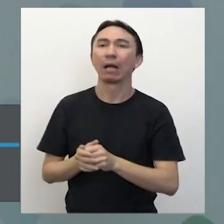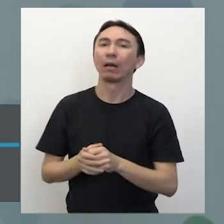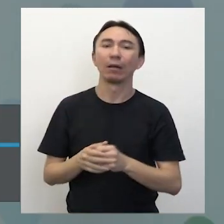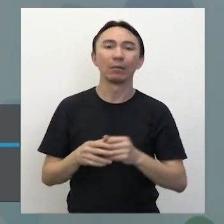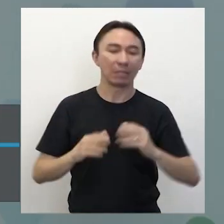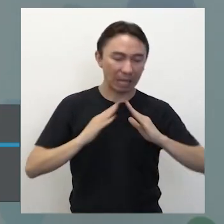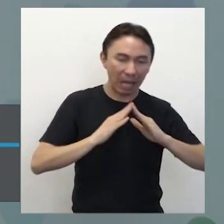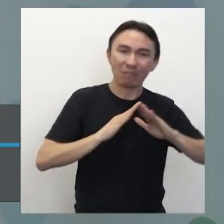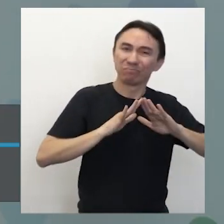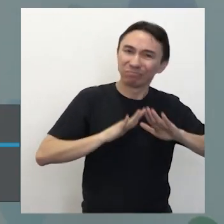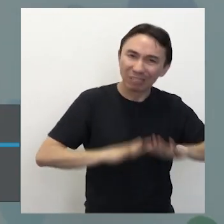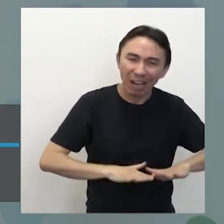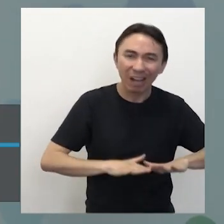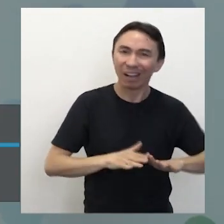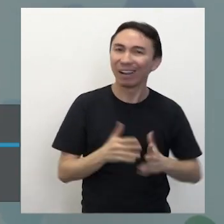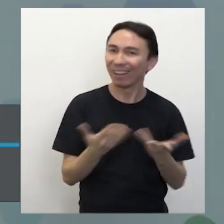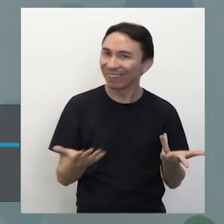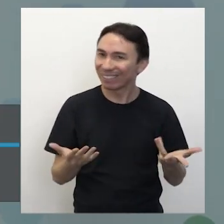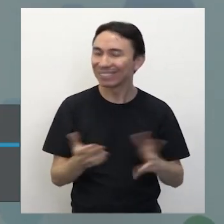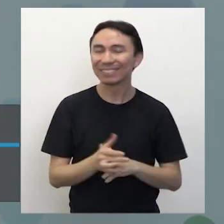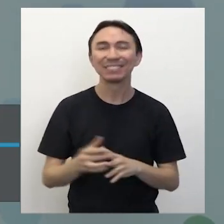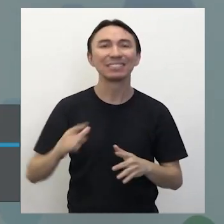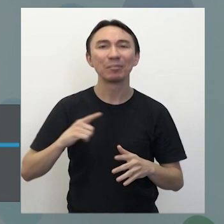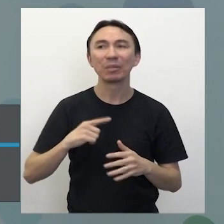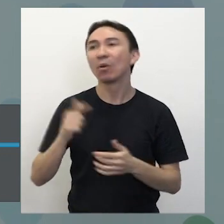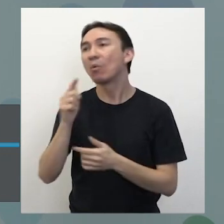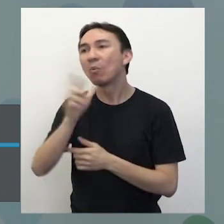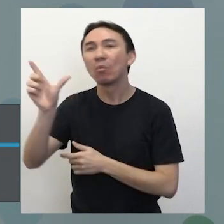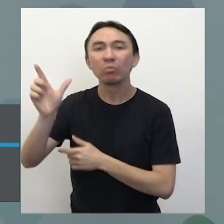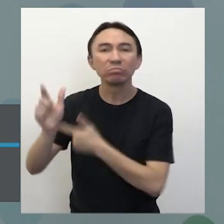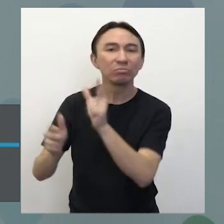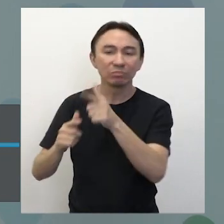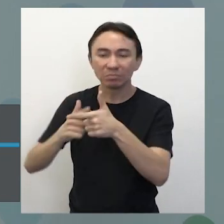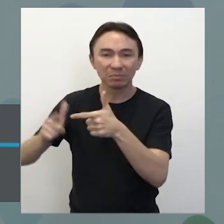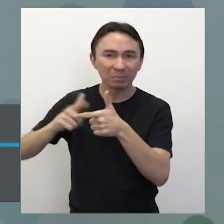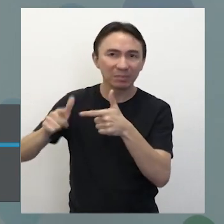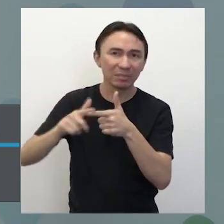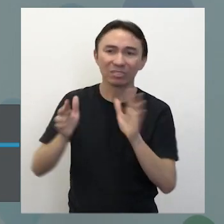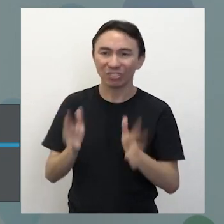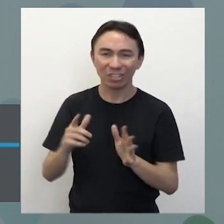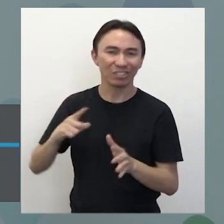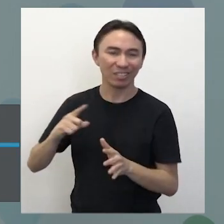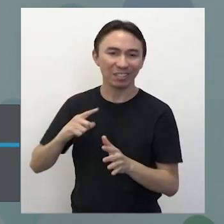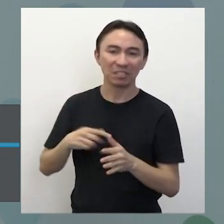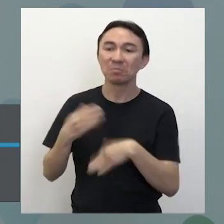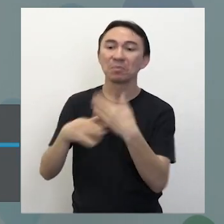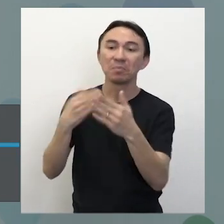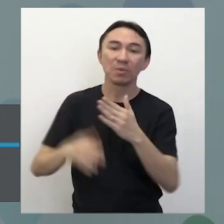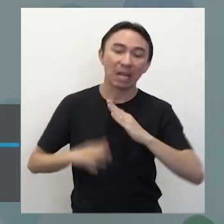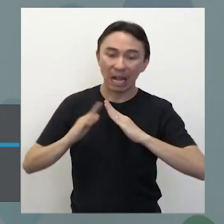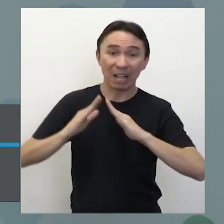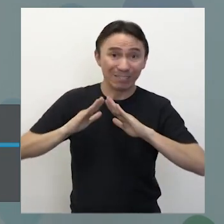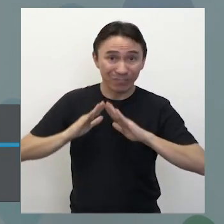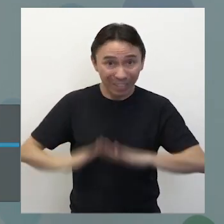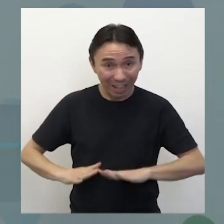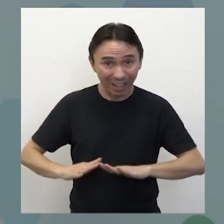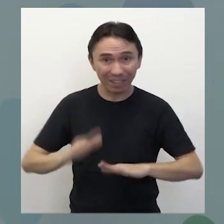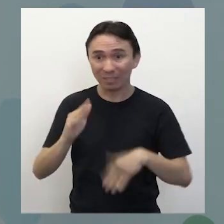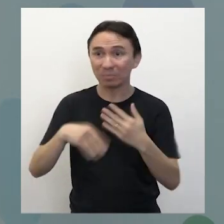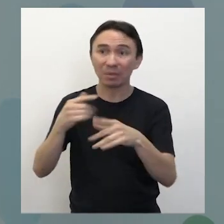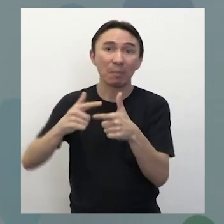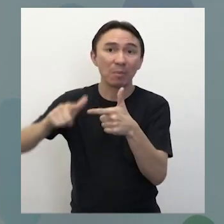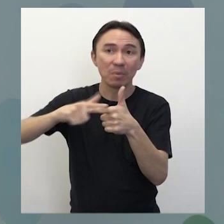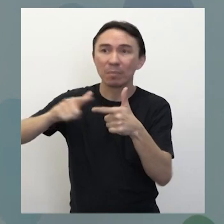quarentena. Também há outros problemas que já existiam anteriores à quarentena e outros que surgiram a partir da quarentena. Então é importantíssimo,